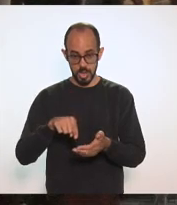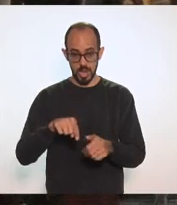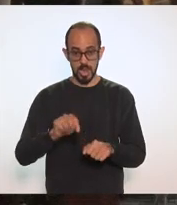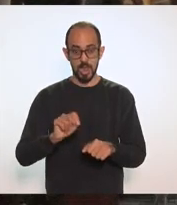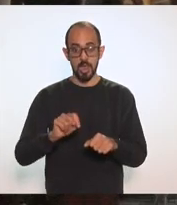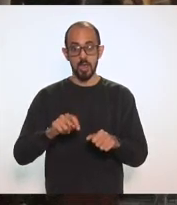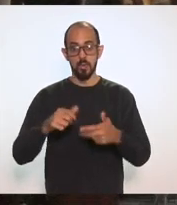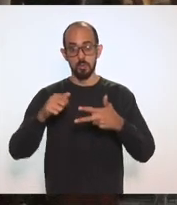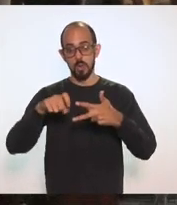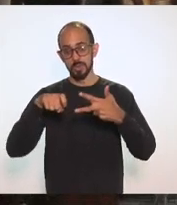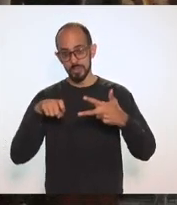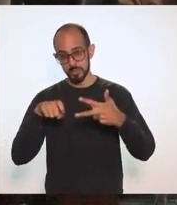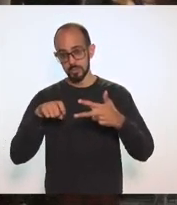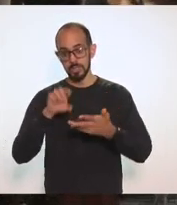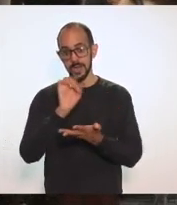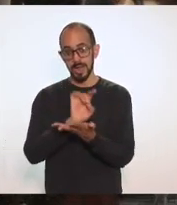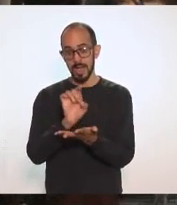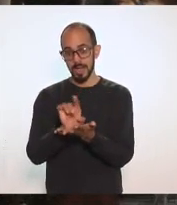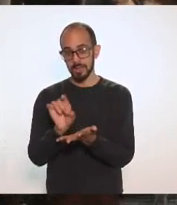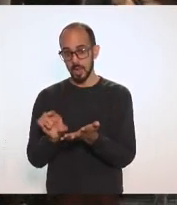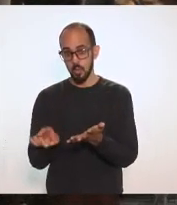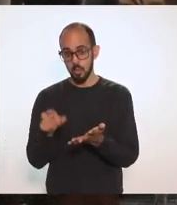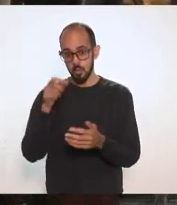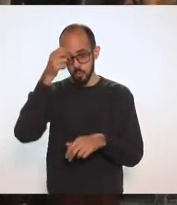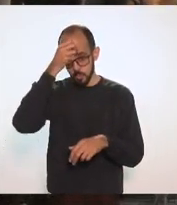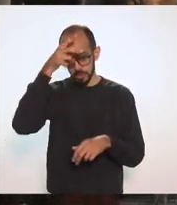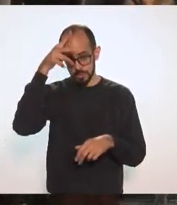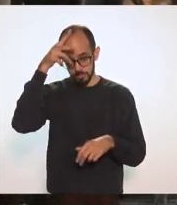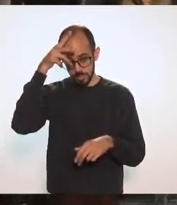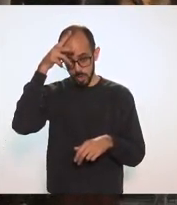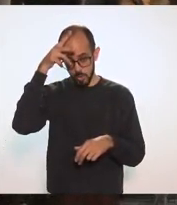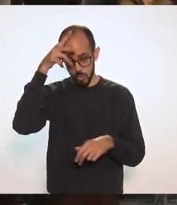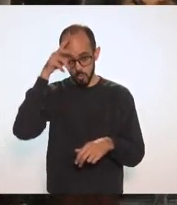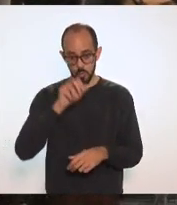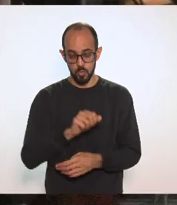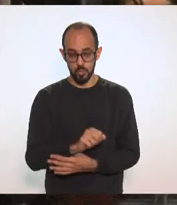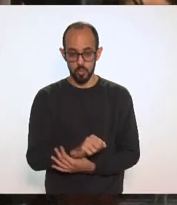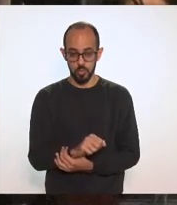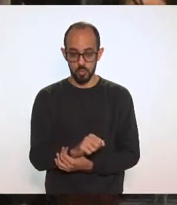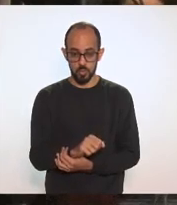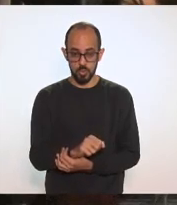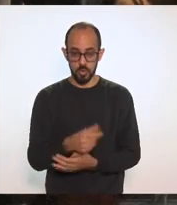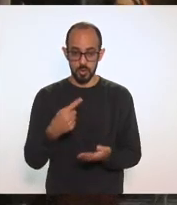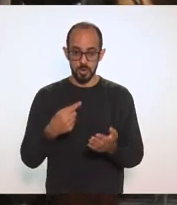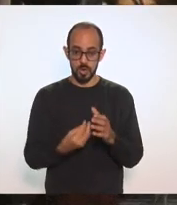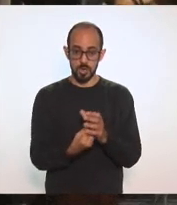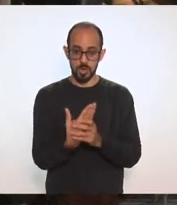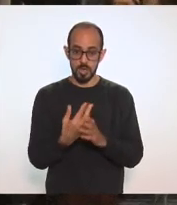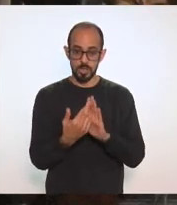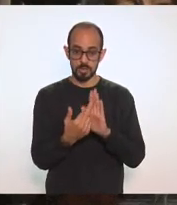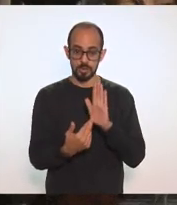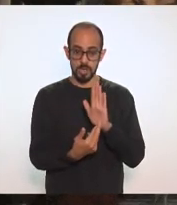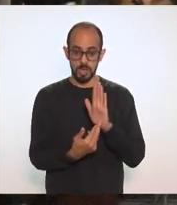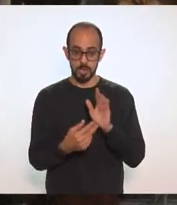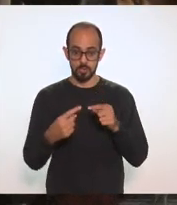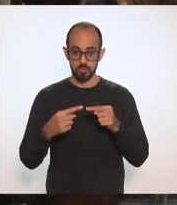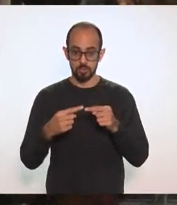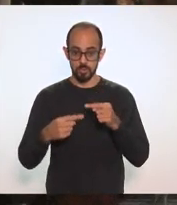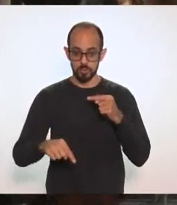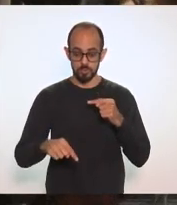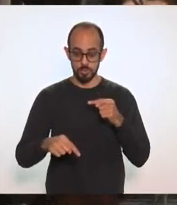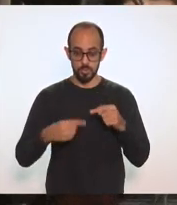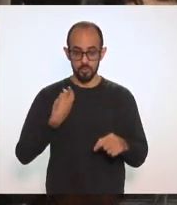município, e aí eu disse, caberá o Poder Executivo Municipal estabelecer as regras e proibições de funcionamento das